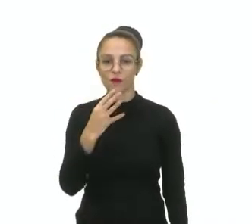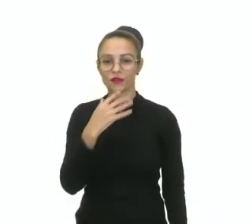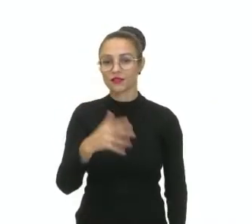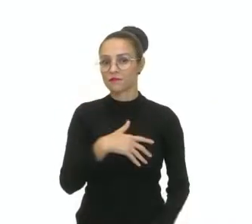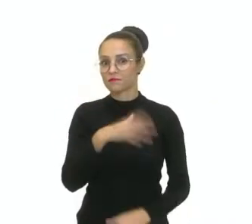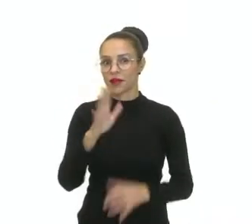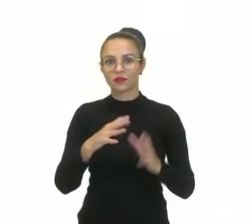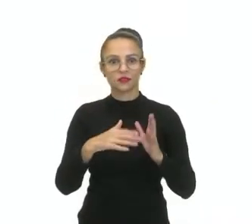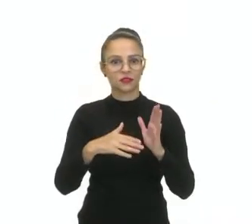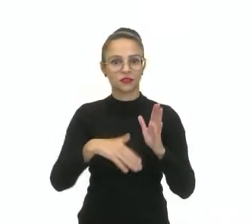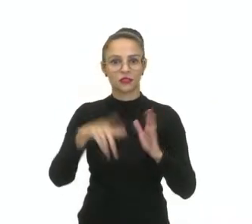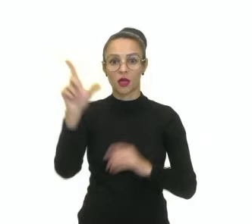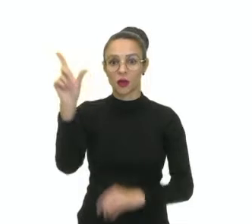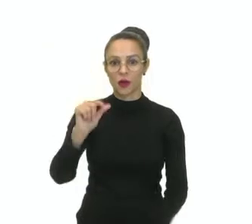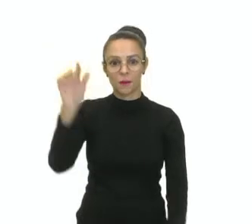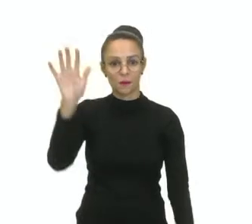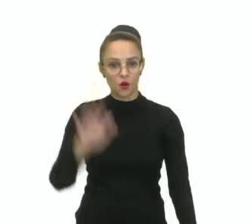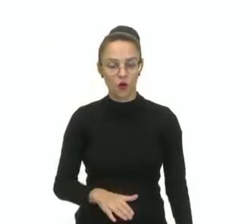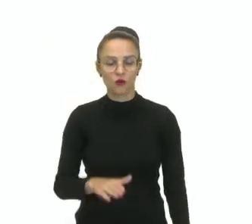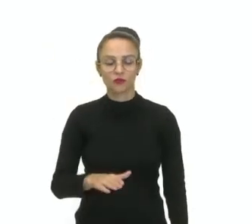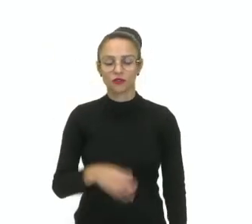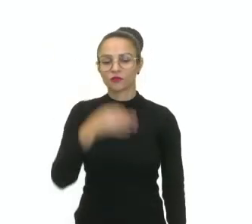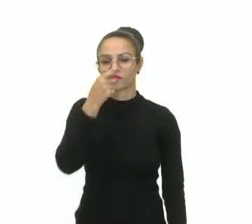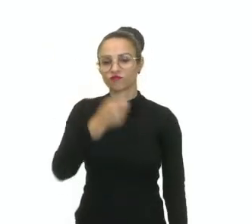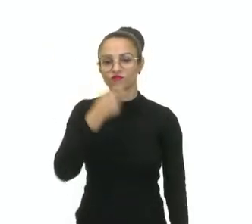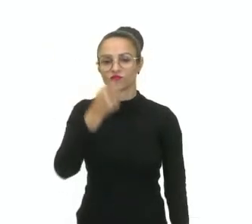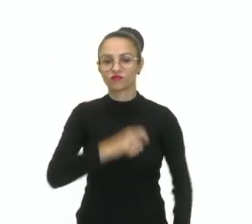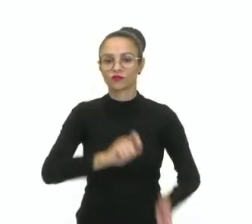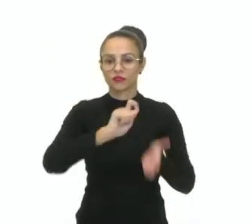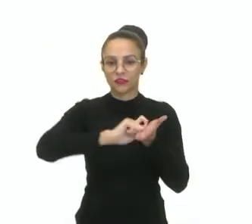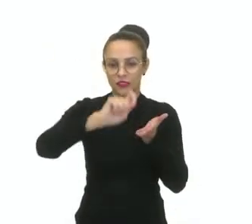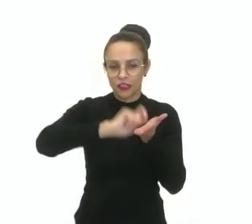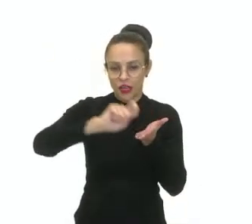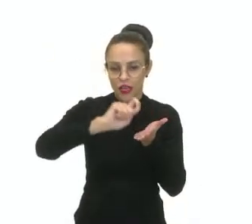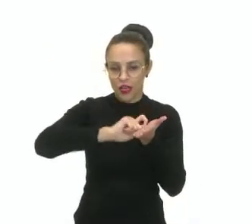chicletes. Raspou, grudou.